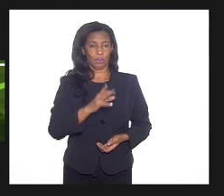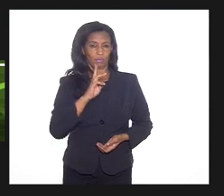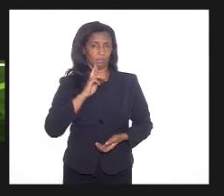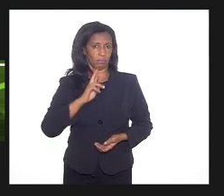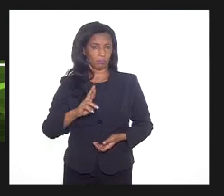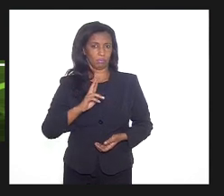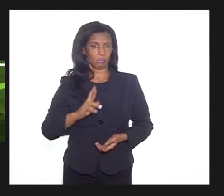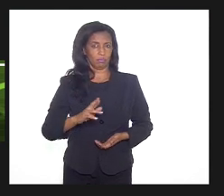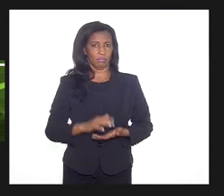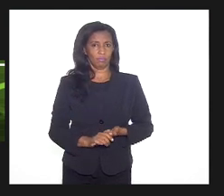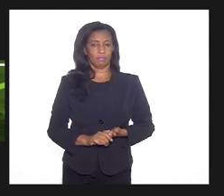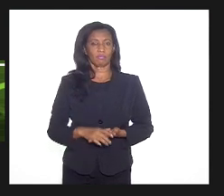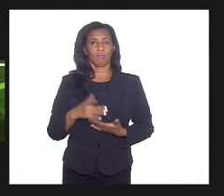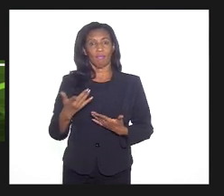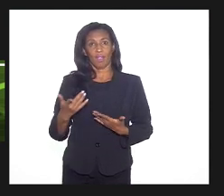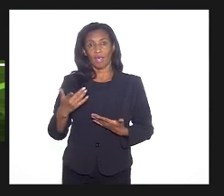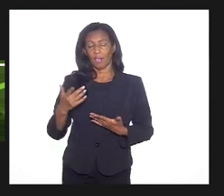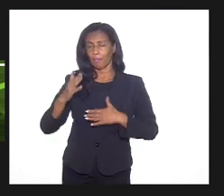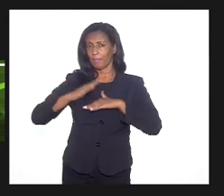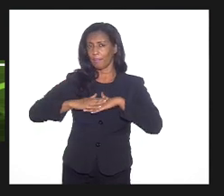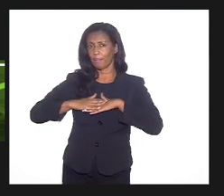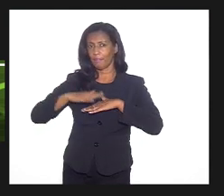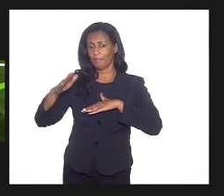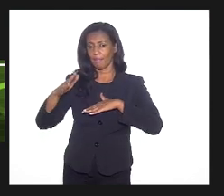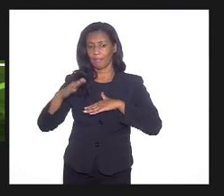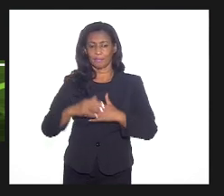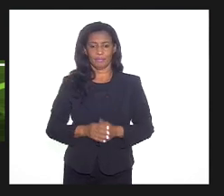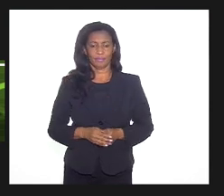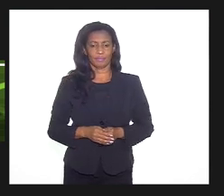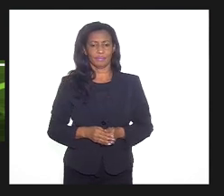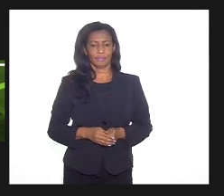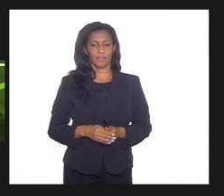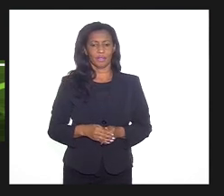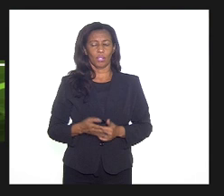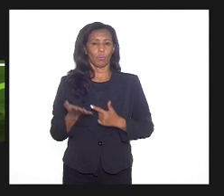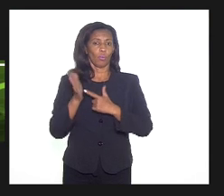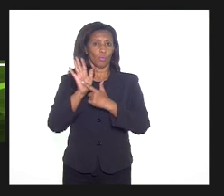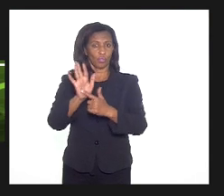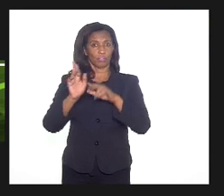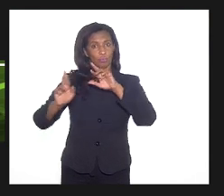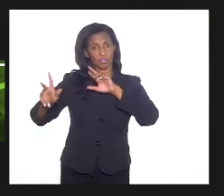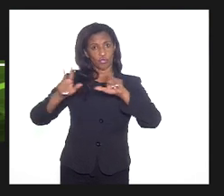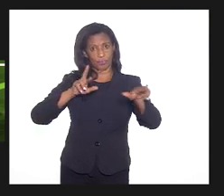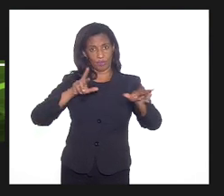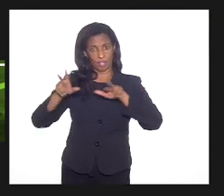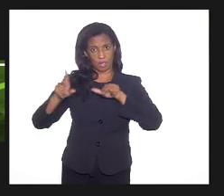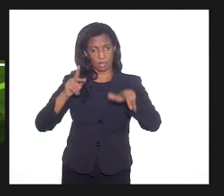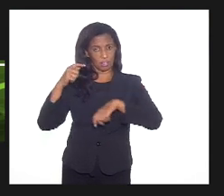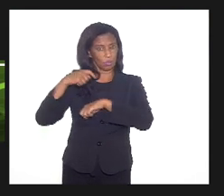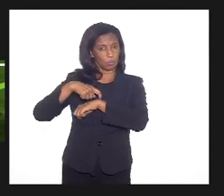Isso é realmente, ainda mais considerando as adversidades do momento